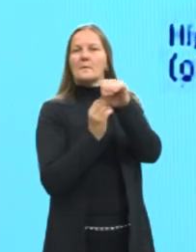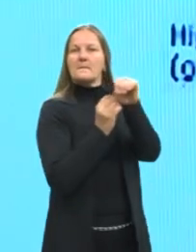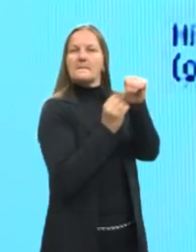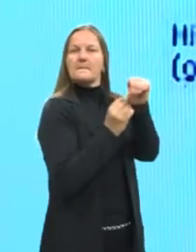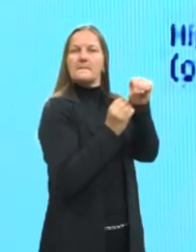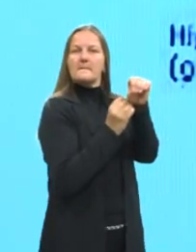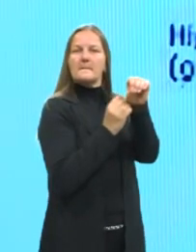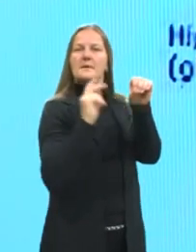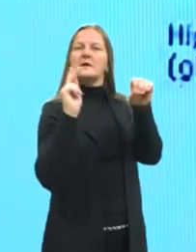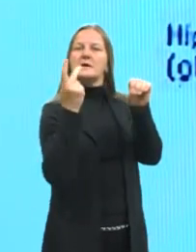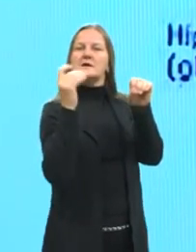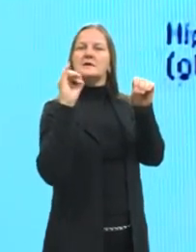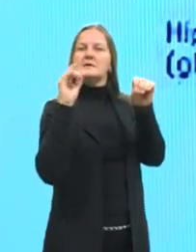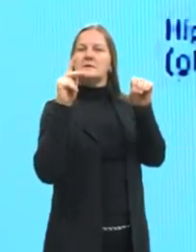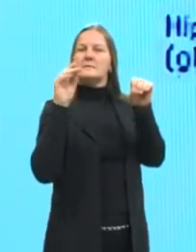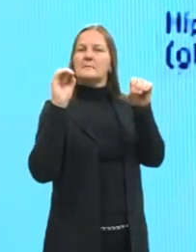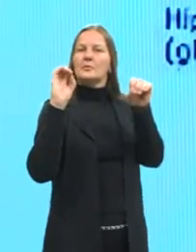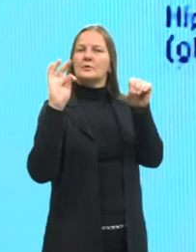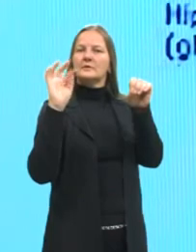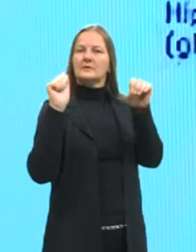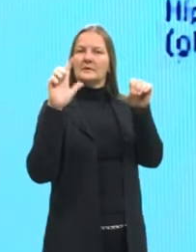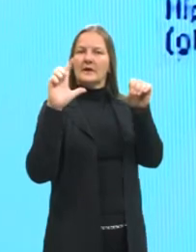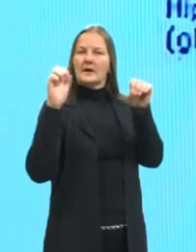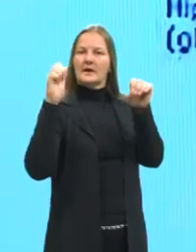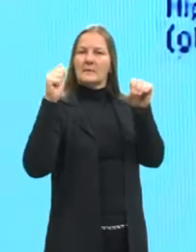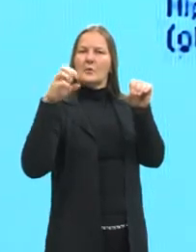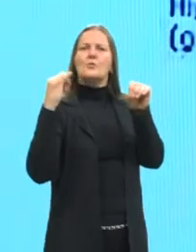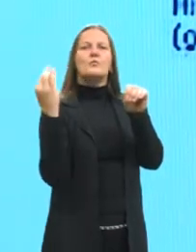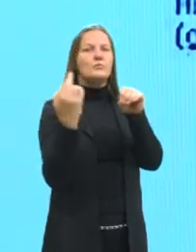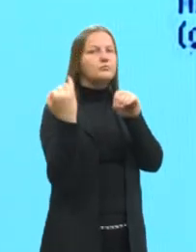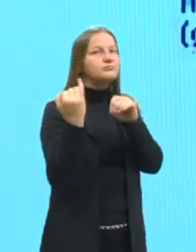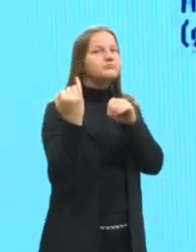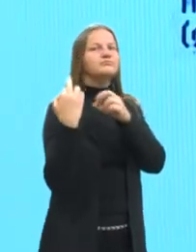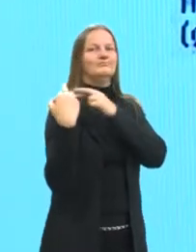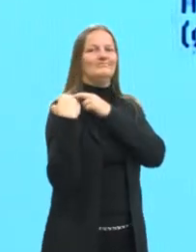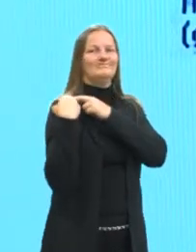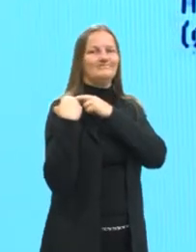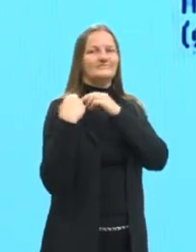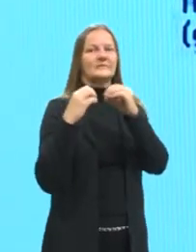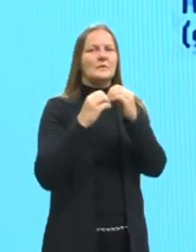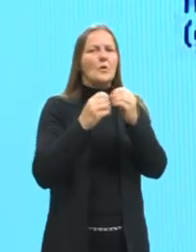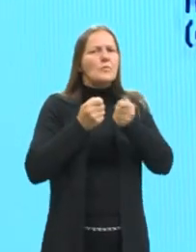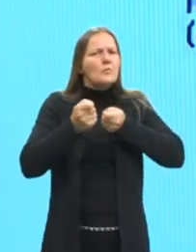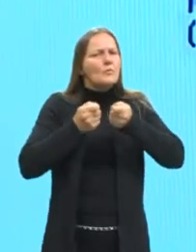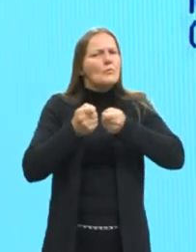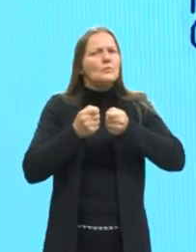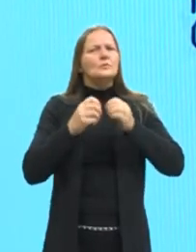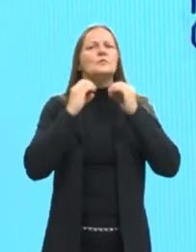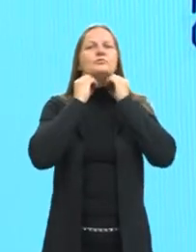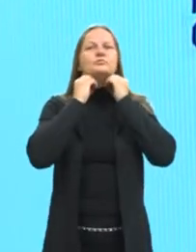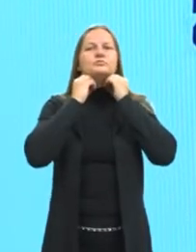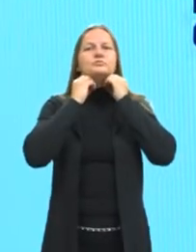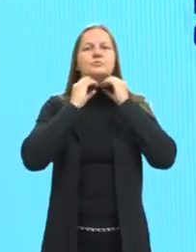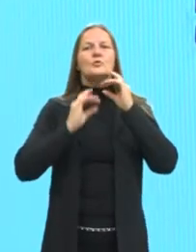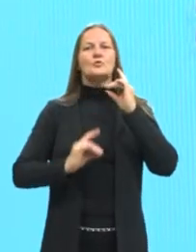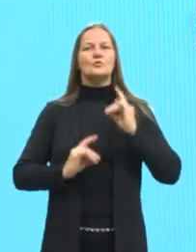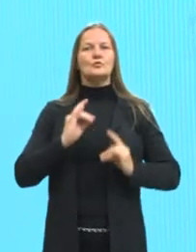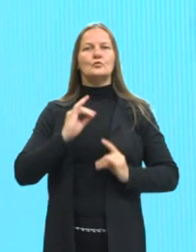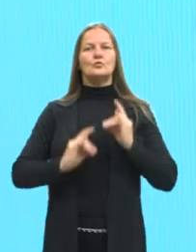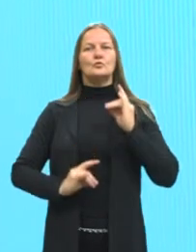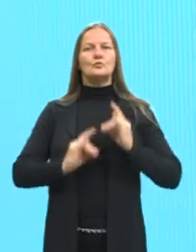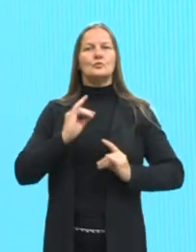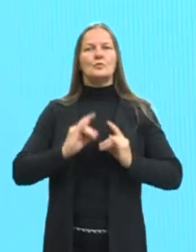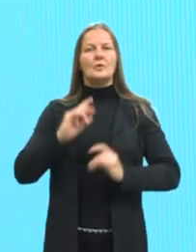Cielo o hipotálamo ele vai coordenasse a manutenção a produção dos